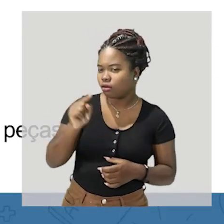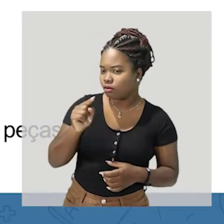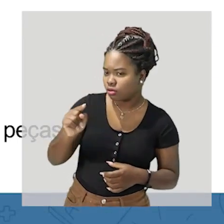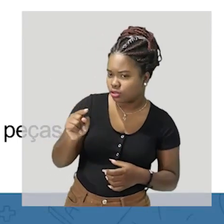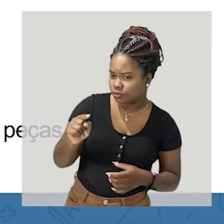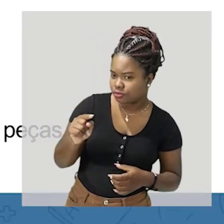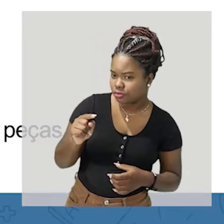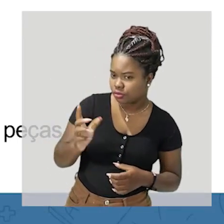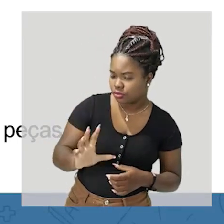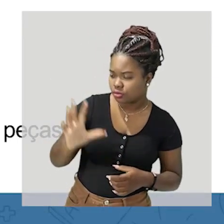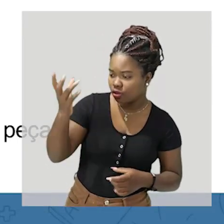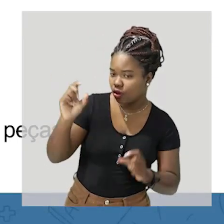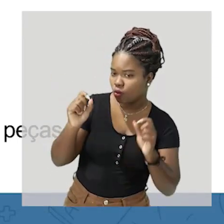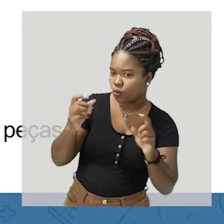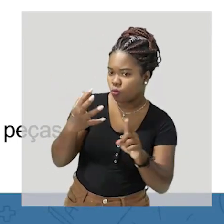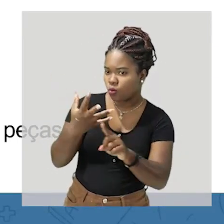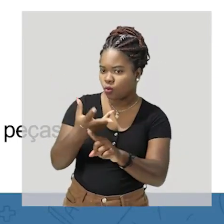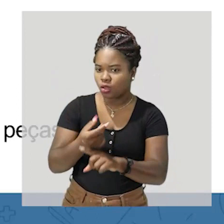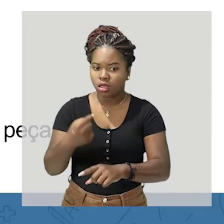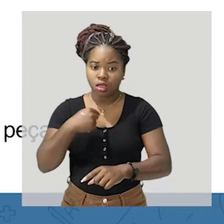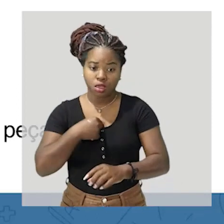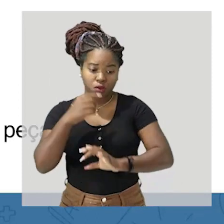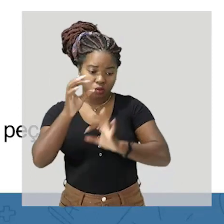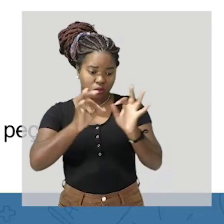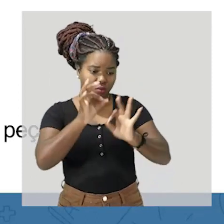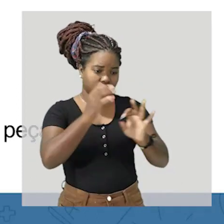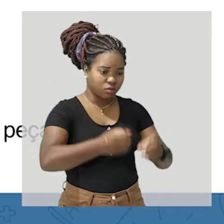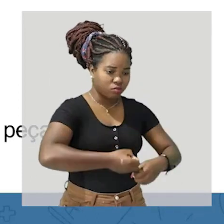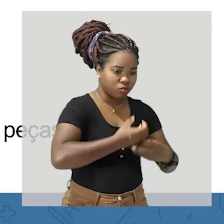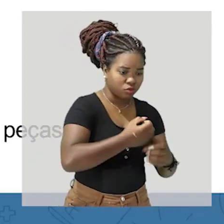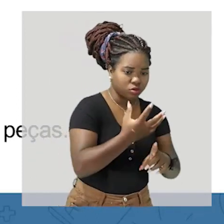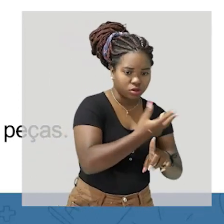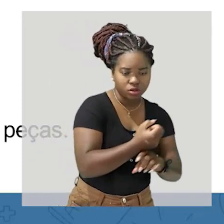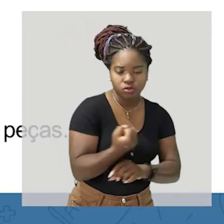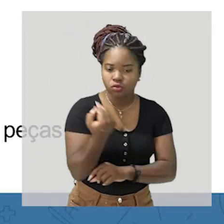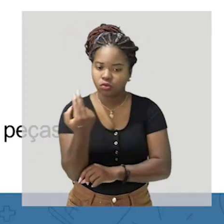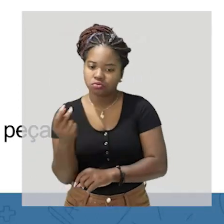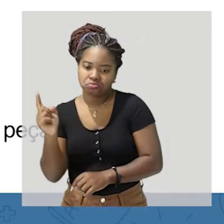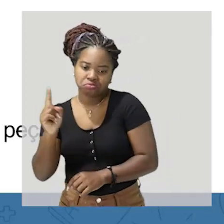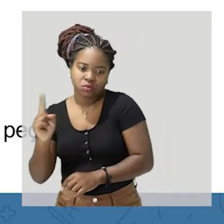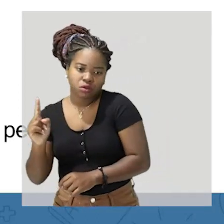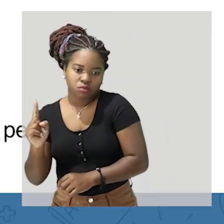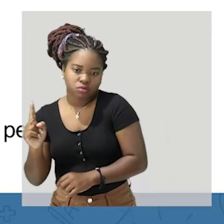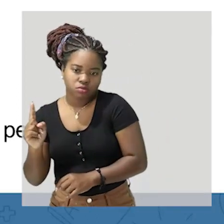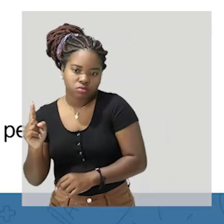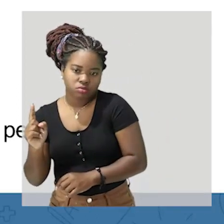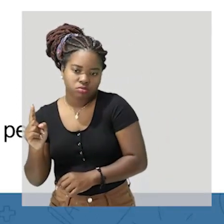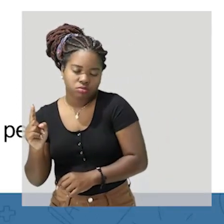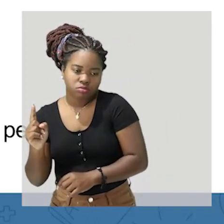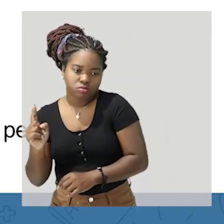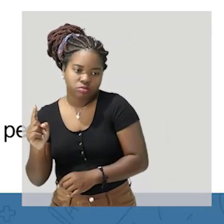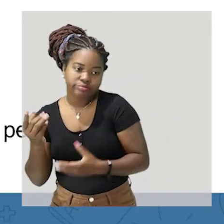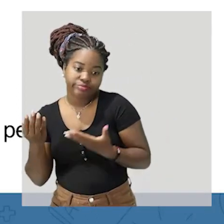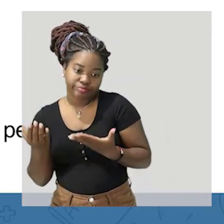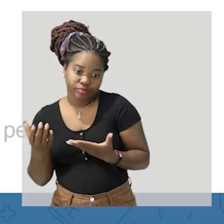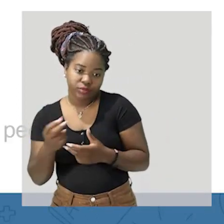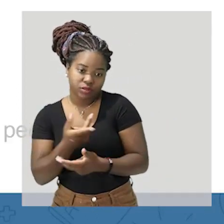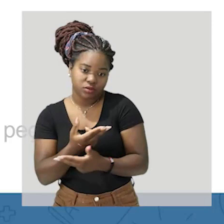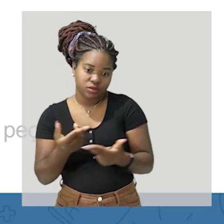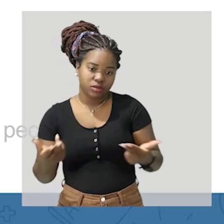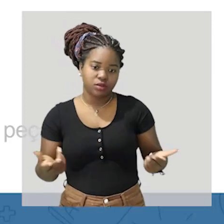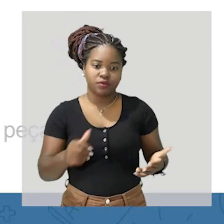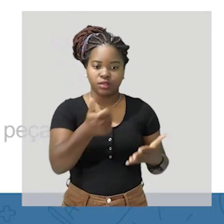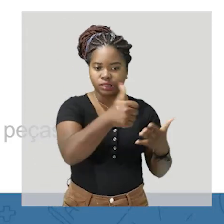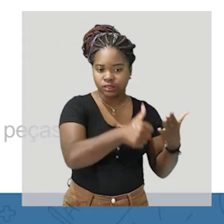essa situação. O que é arte? Eu construo arte ou não? Eu poderia ser o artista a partir dessa composição? Então, você tem várias